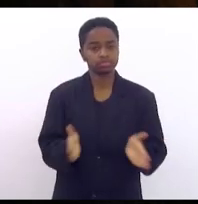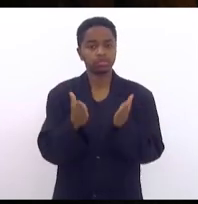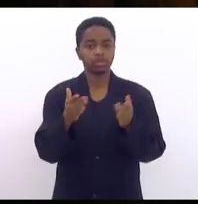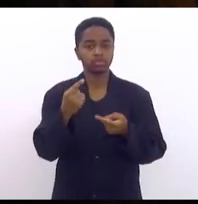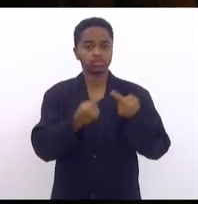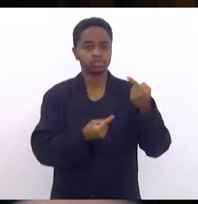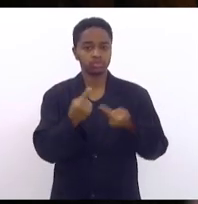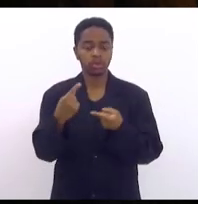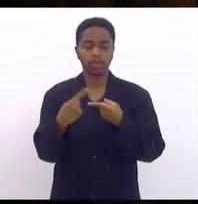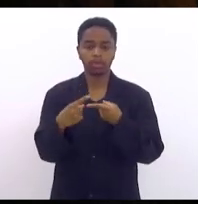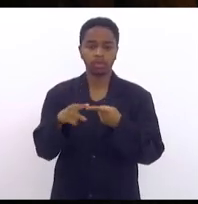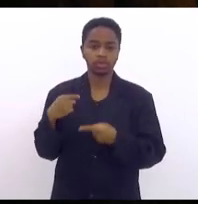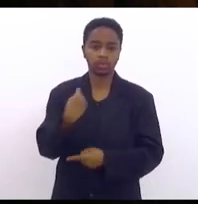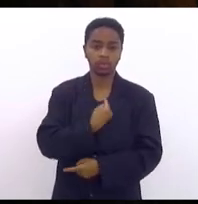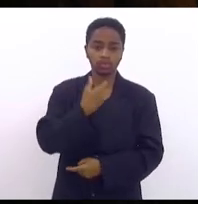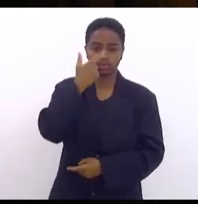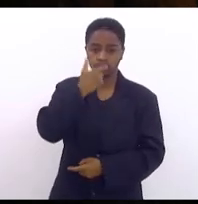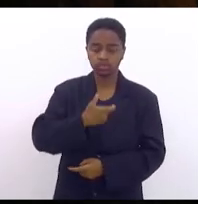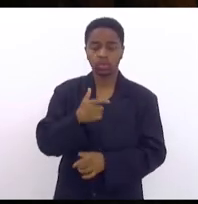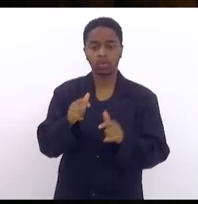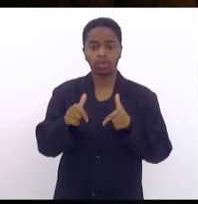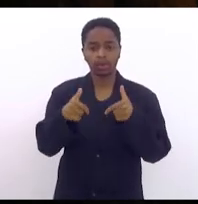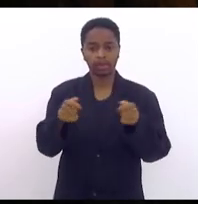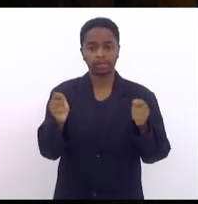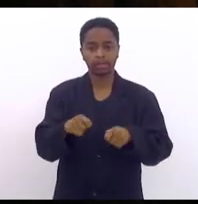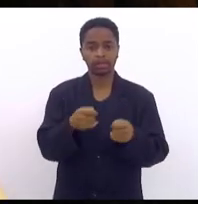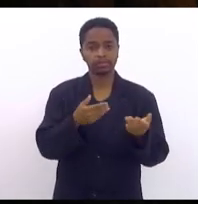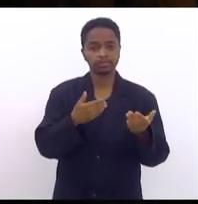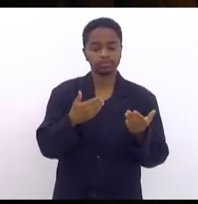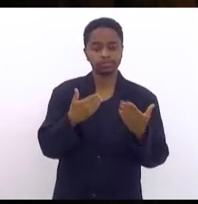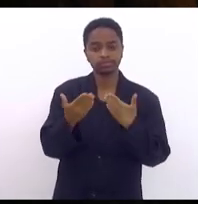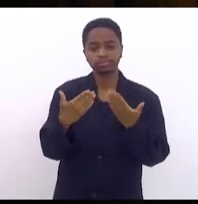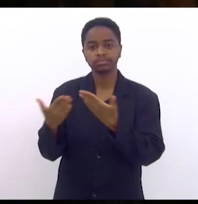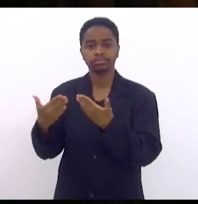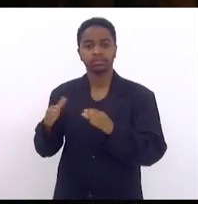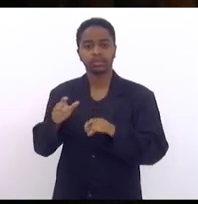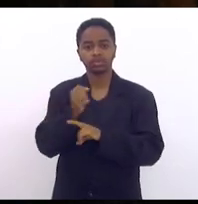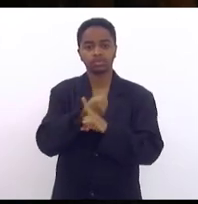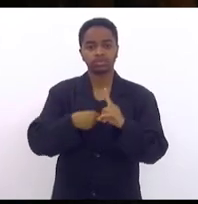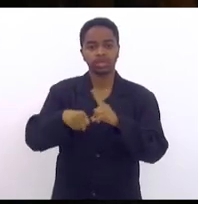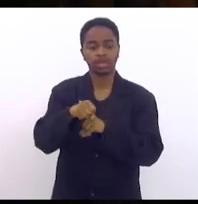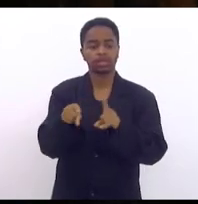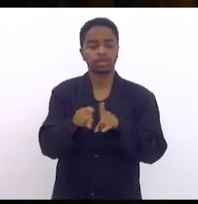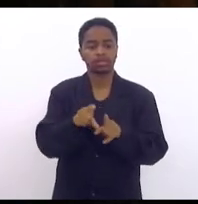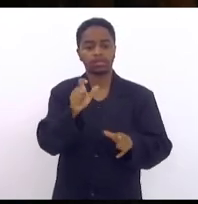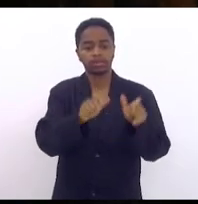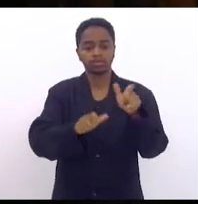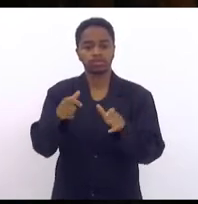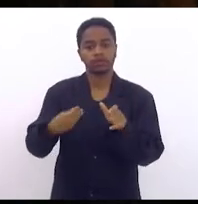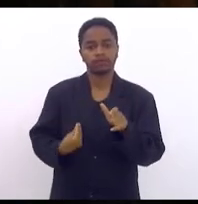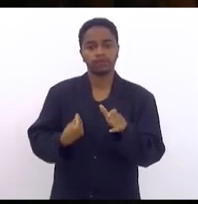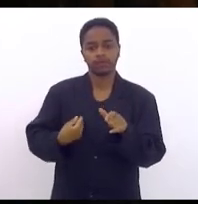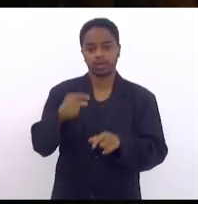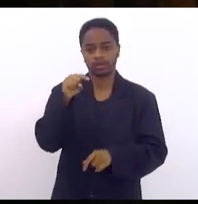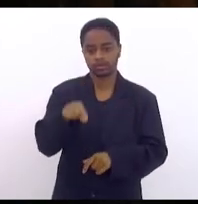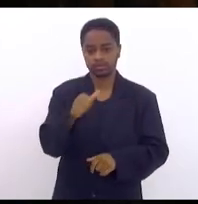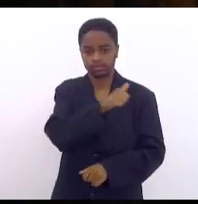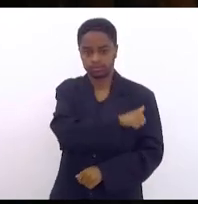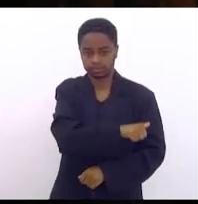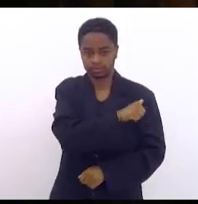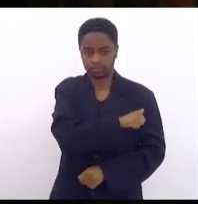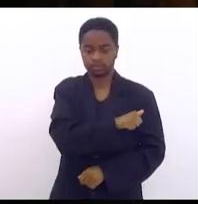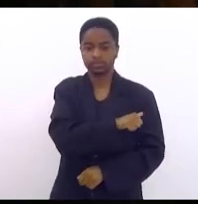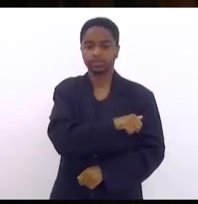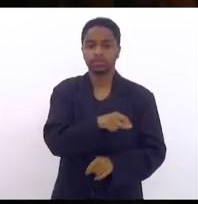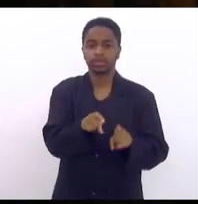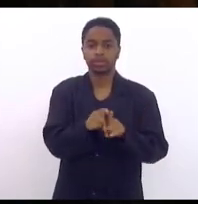Nós somos um canal de interlocução entre a sociedade, entre aqueles que vivem aqui na cidade do Rio de Janeiro, na região metropolitana, em